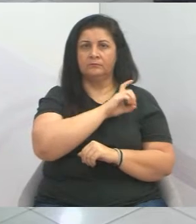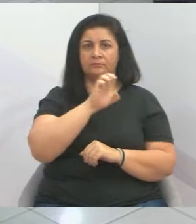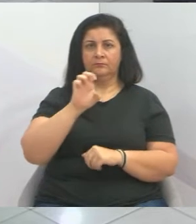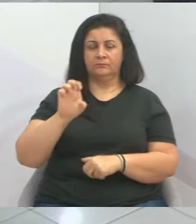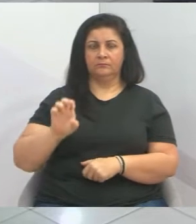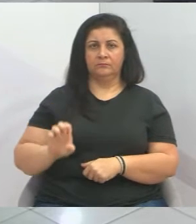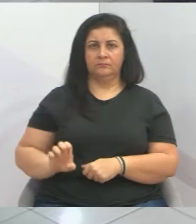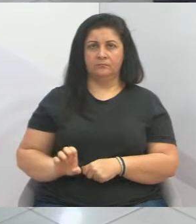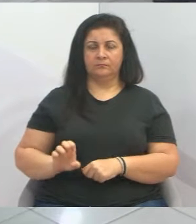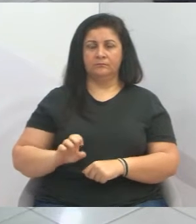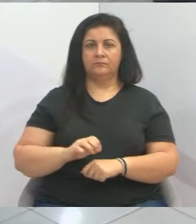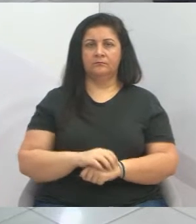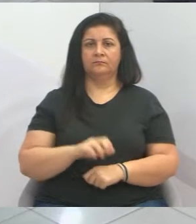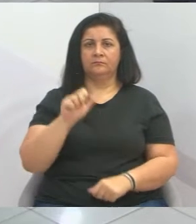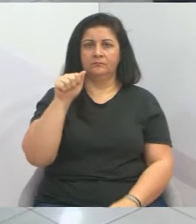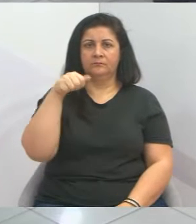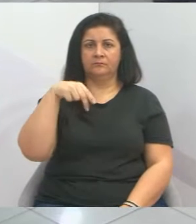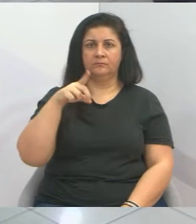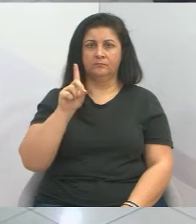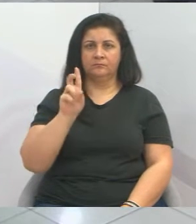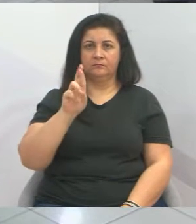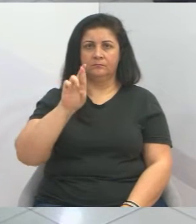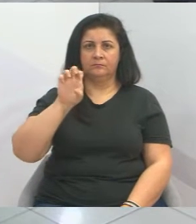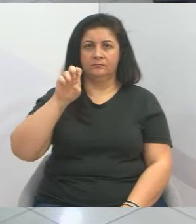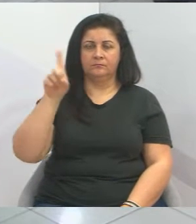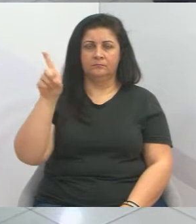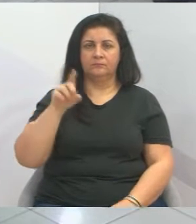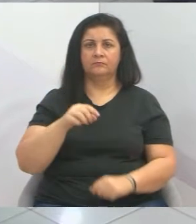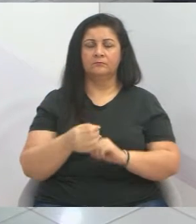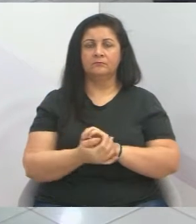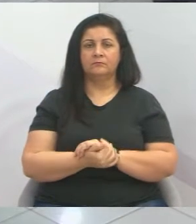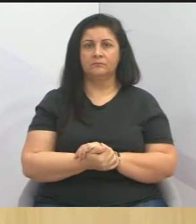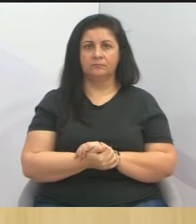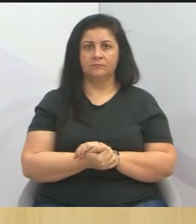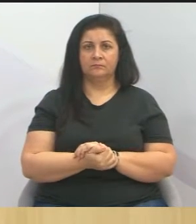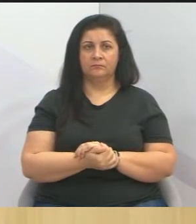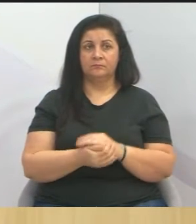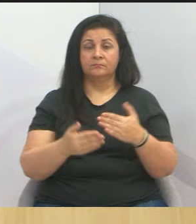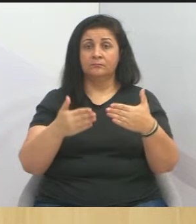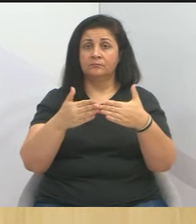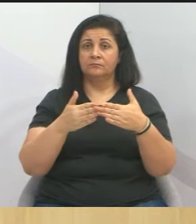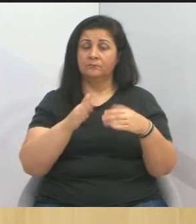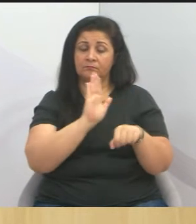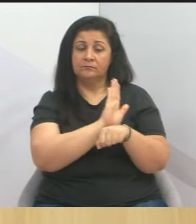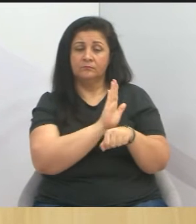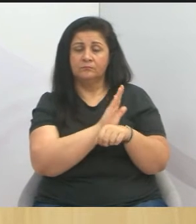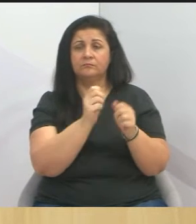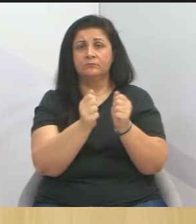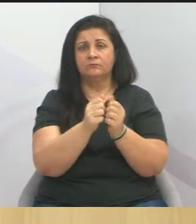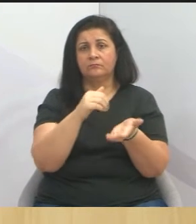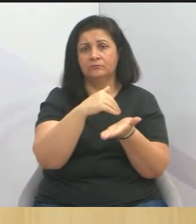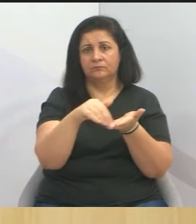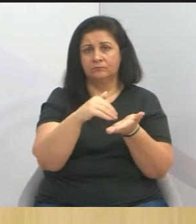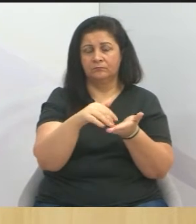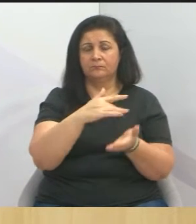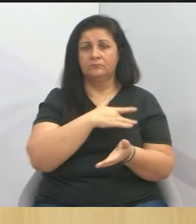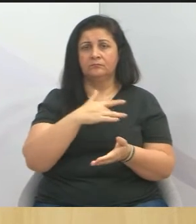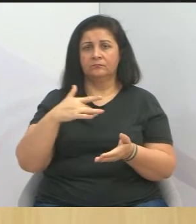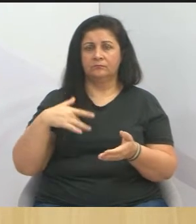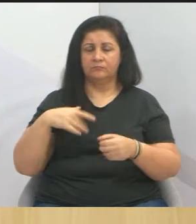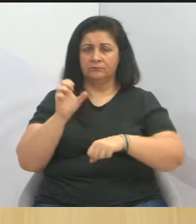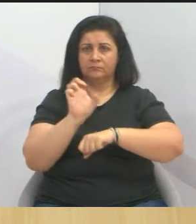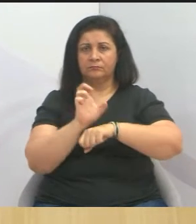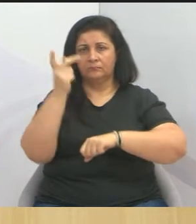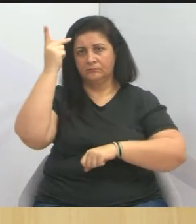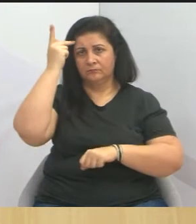um Estadual André do Prado e solicitando que interceda junto ao secretário de saúde do Estado